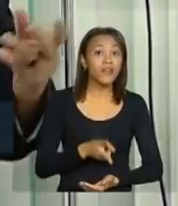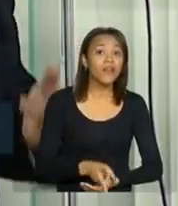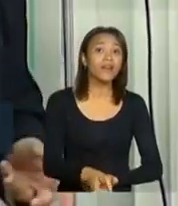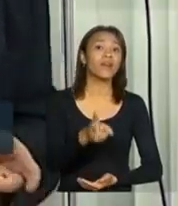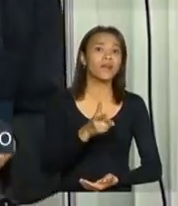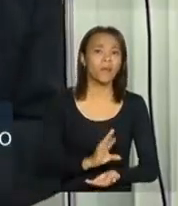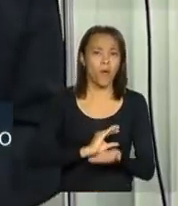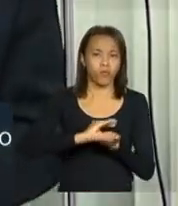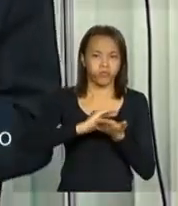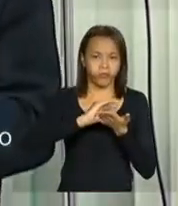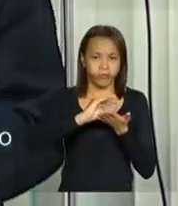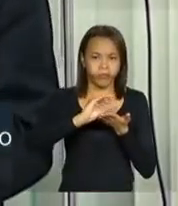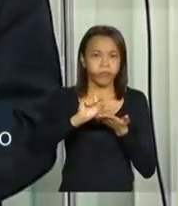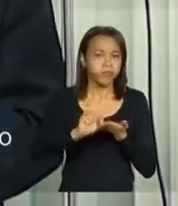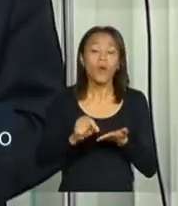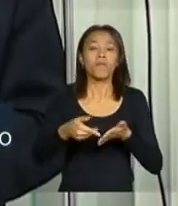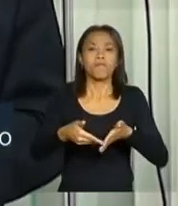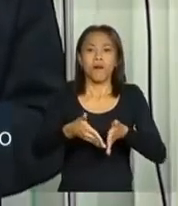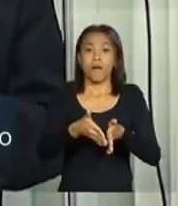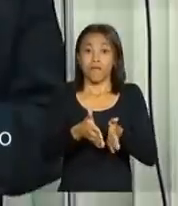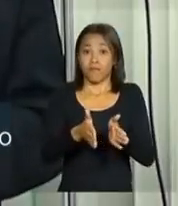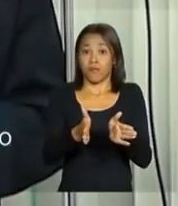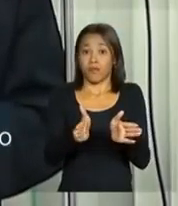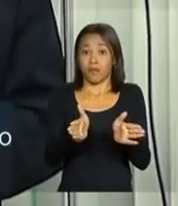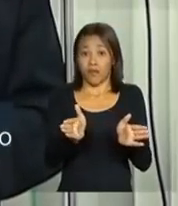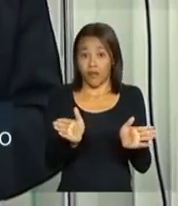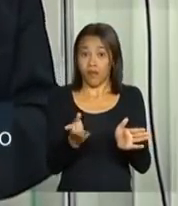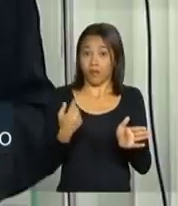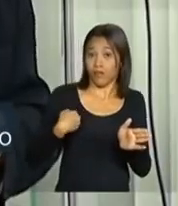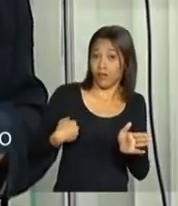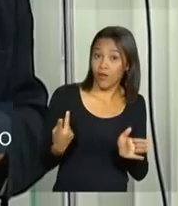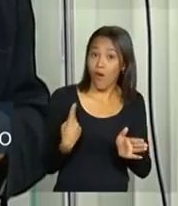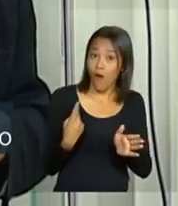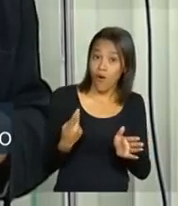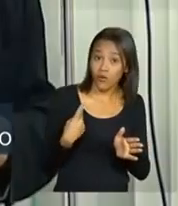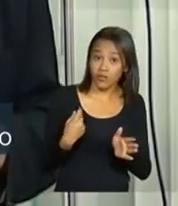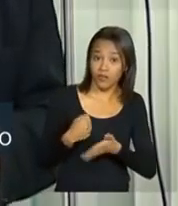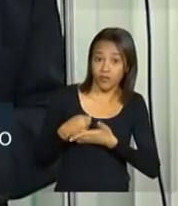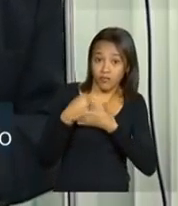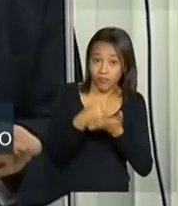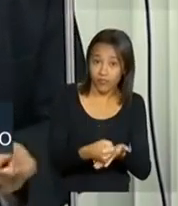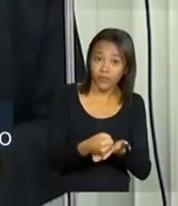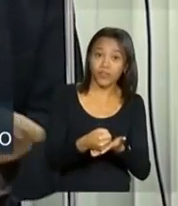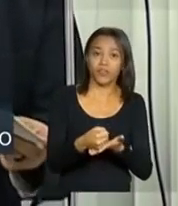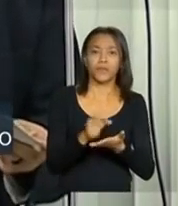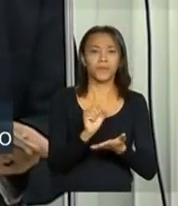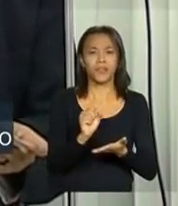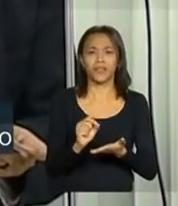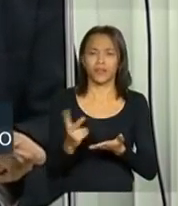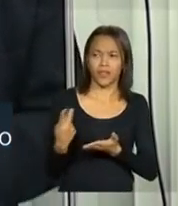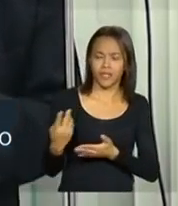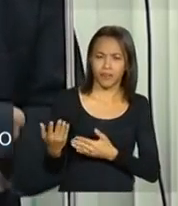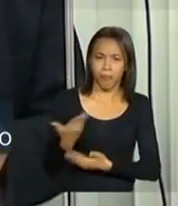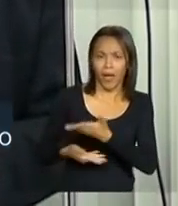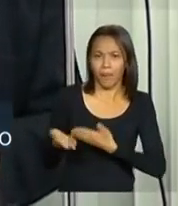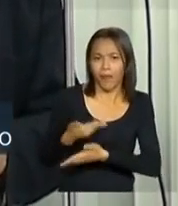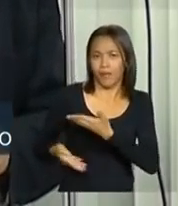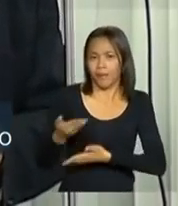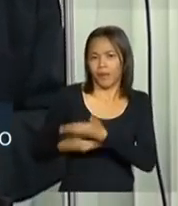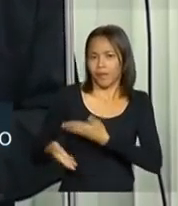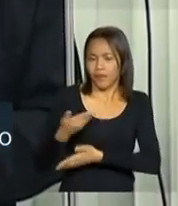para ampliar essas nossas relações aí de parceria. Essas investidas são muito importantes para a gente